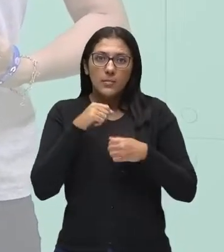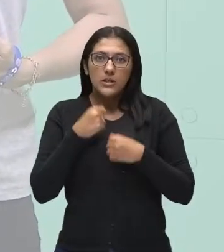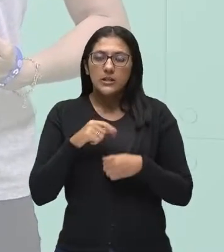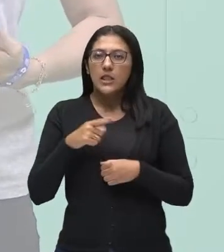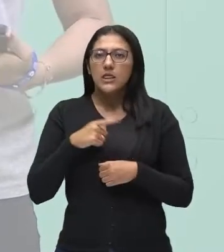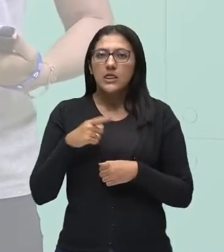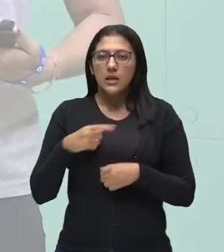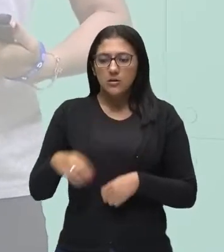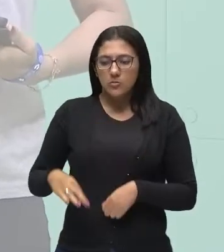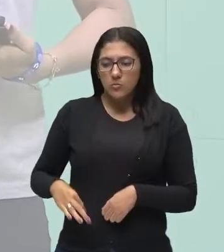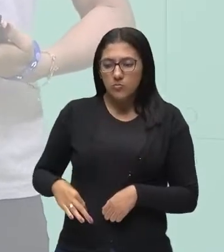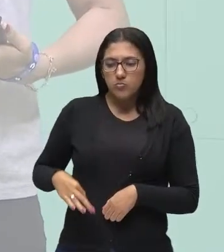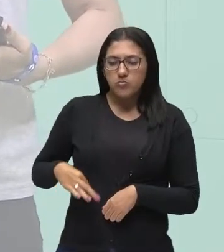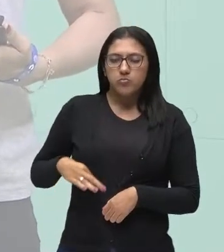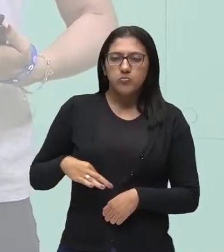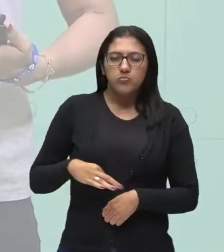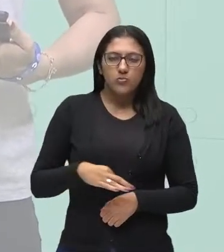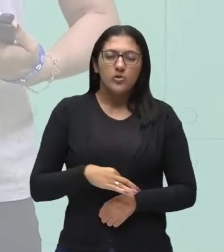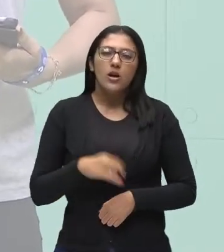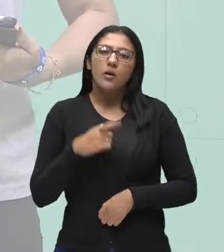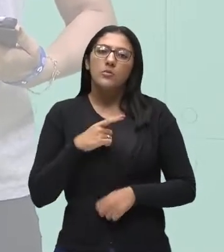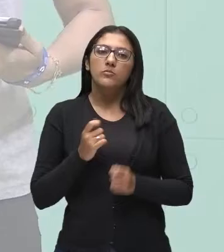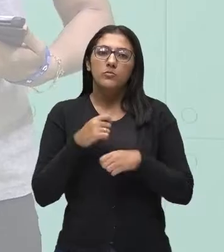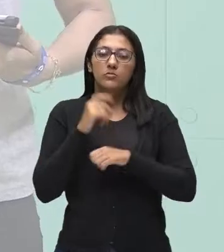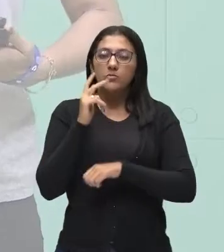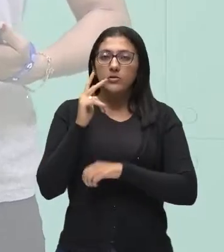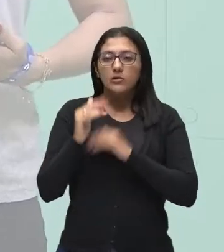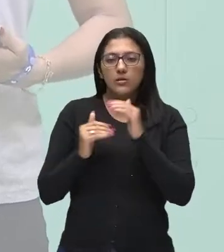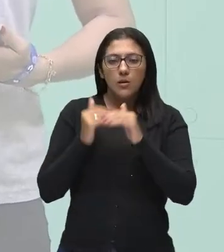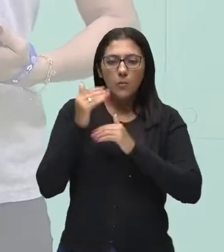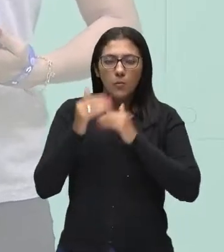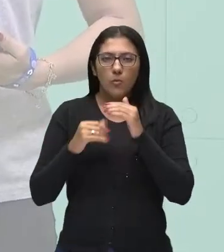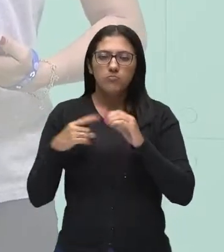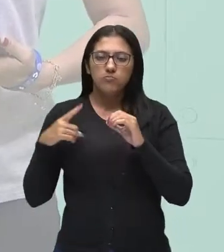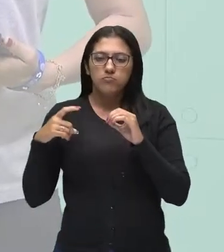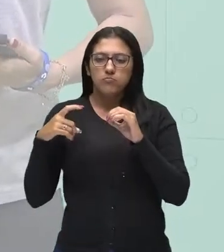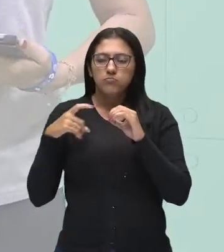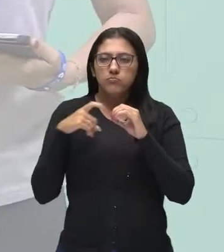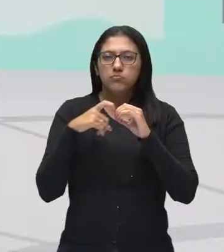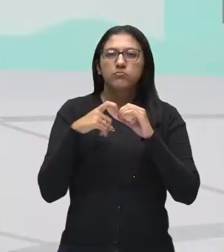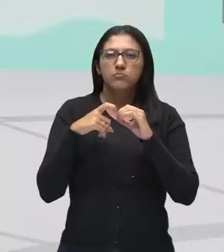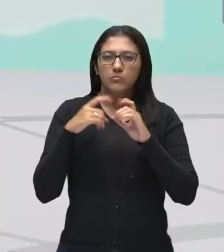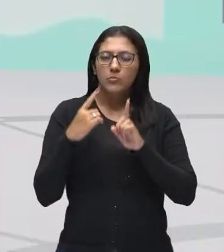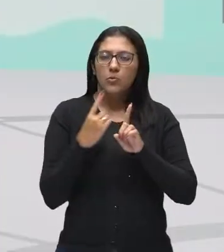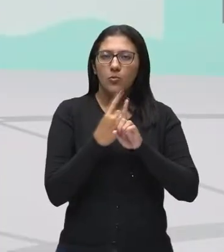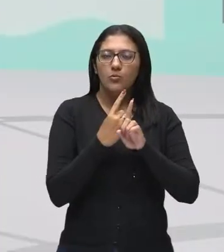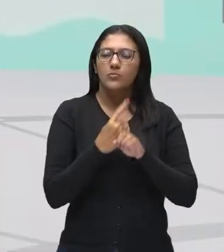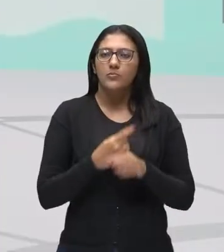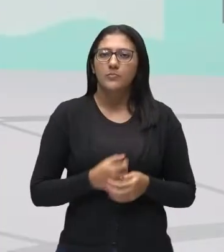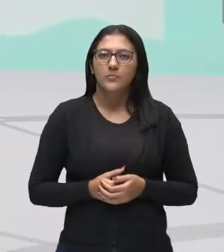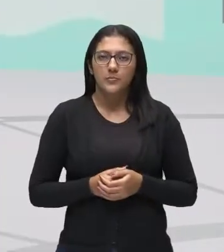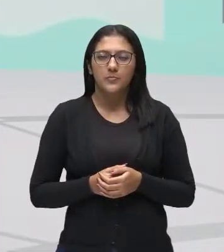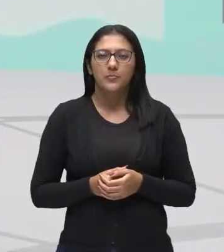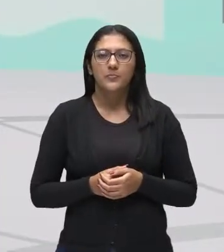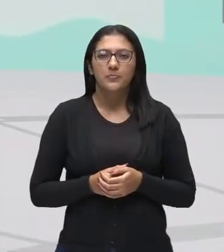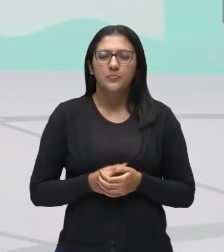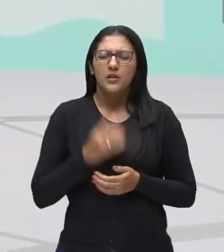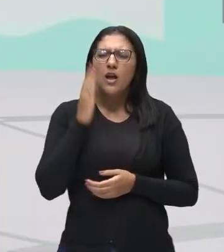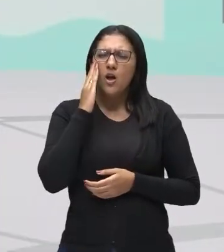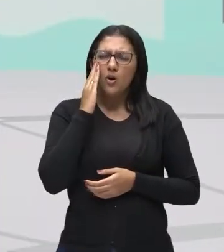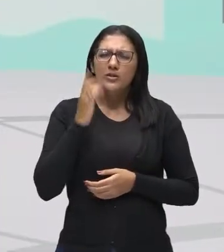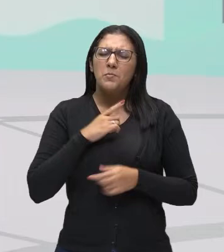liberado, gente, para que o espermatozoide encontre esse ovócito. Bem, queridos, eu sei que são